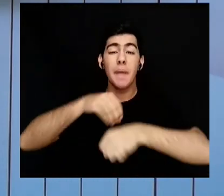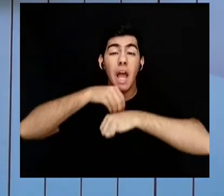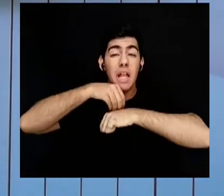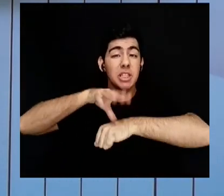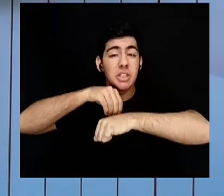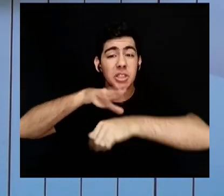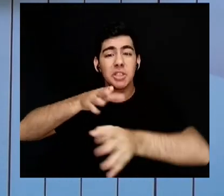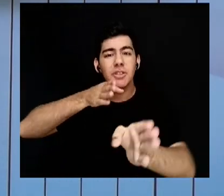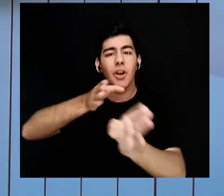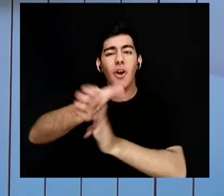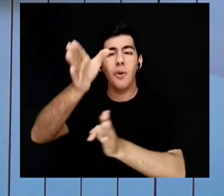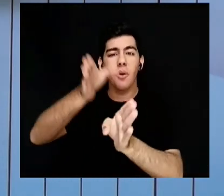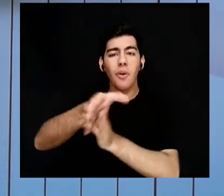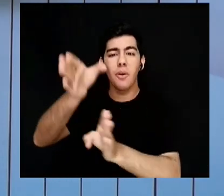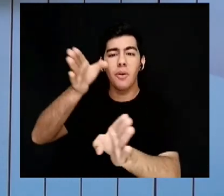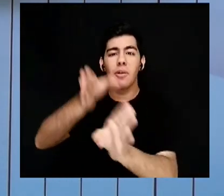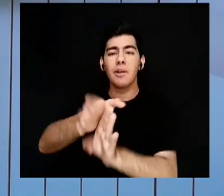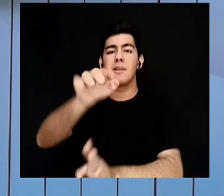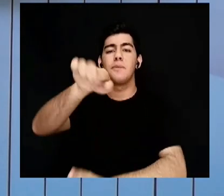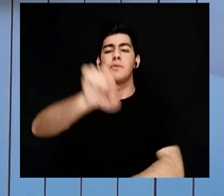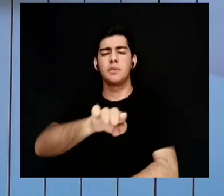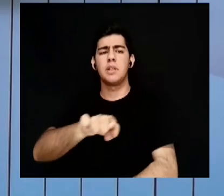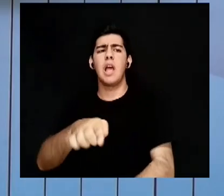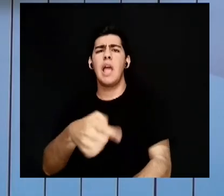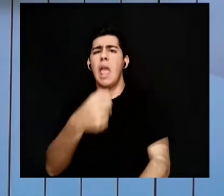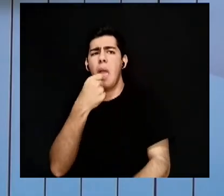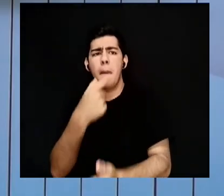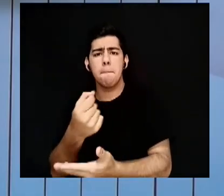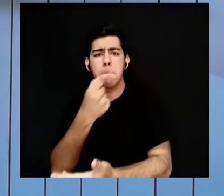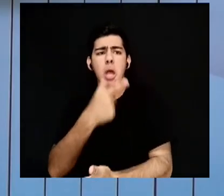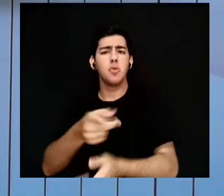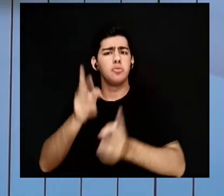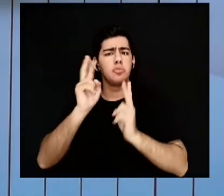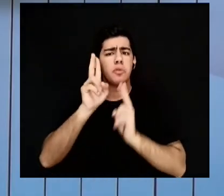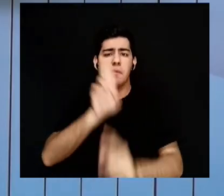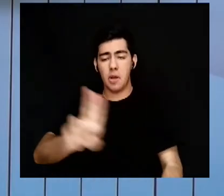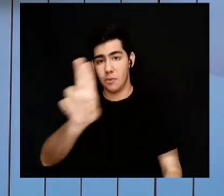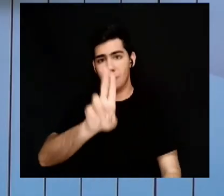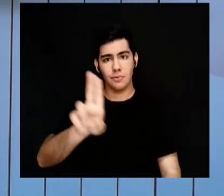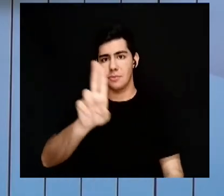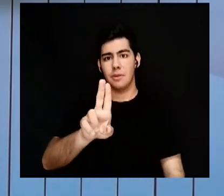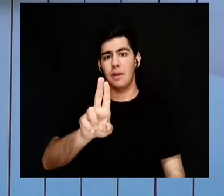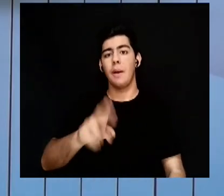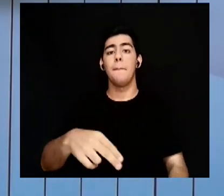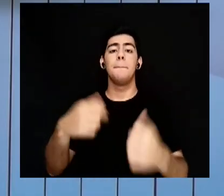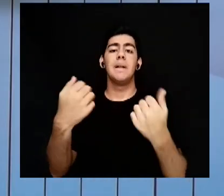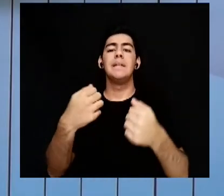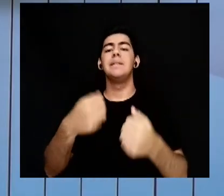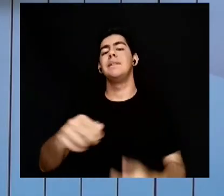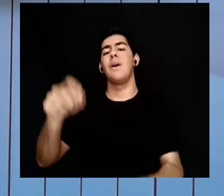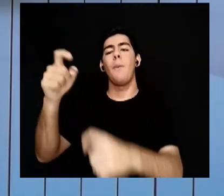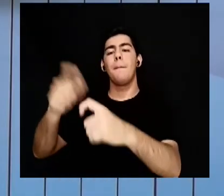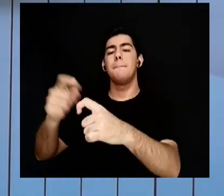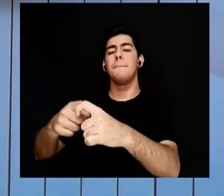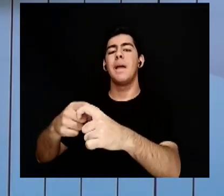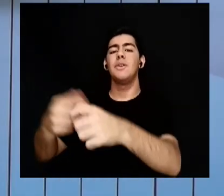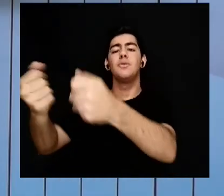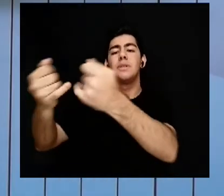de medicamento que você for usar, que seja com orientação médica. Então,